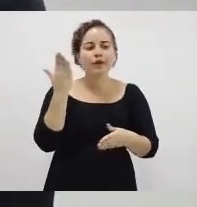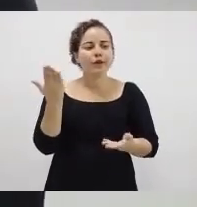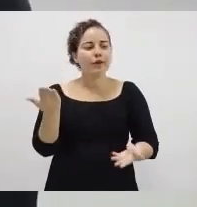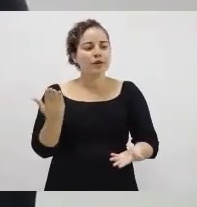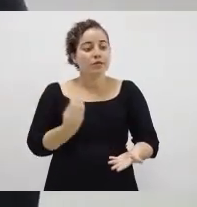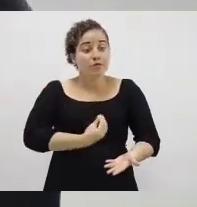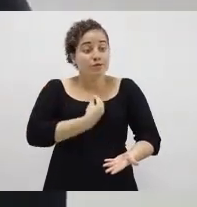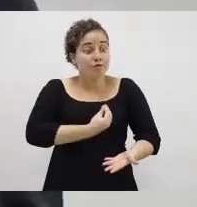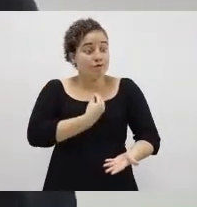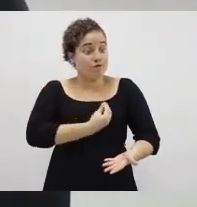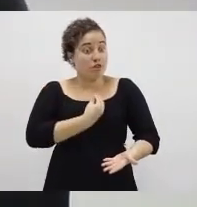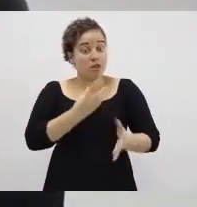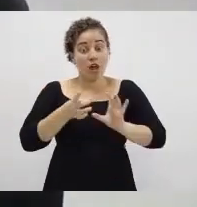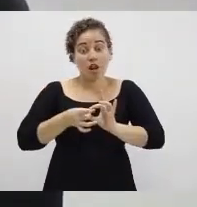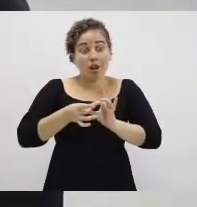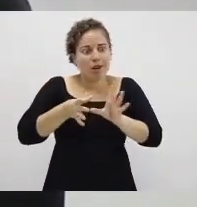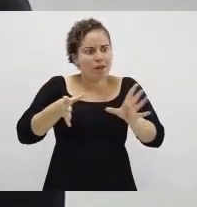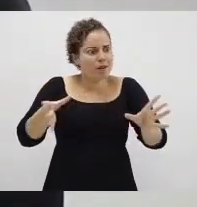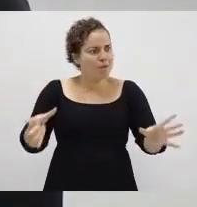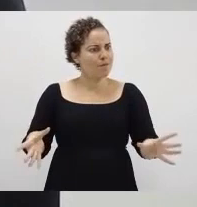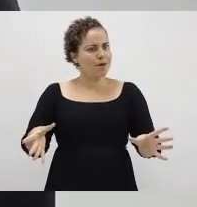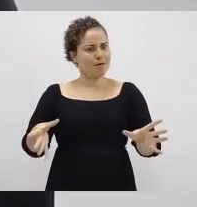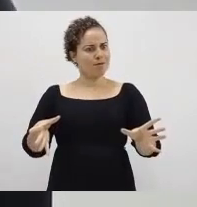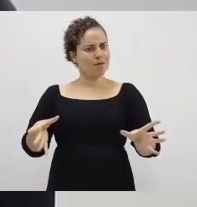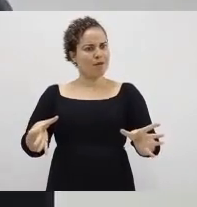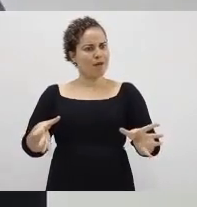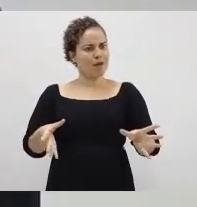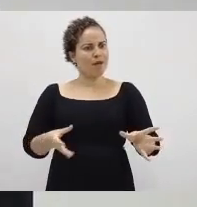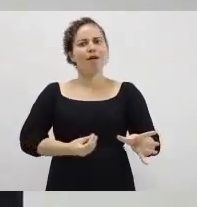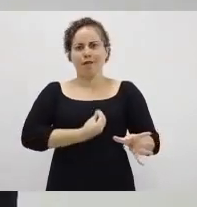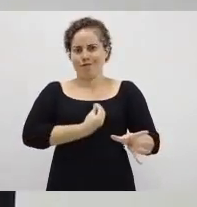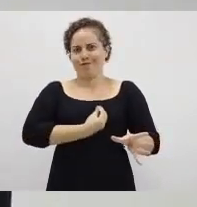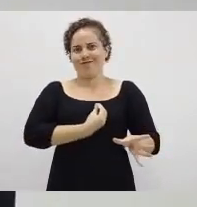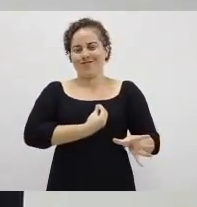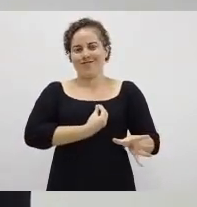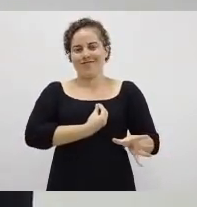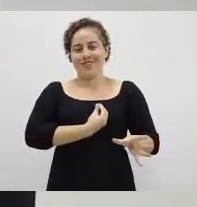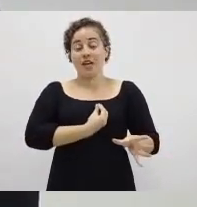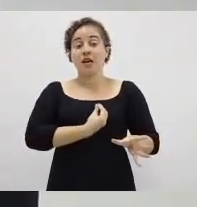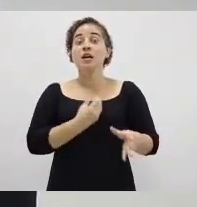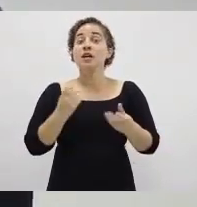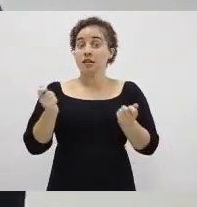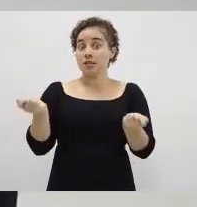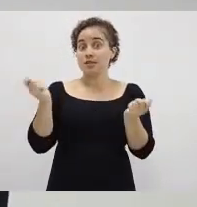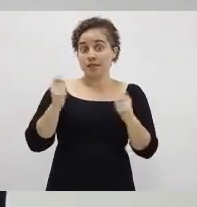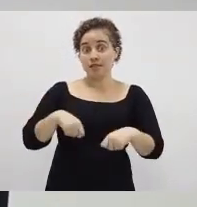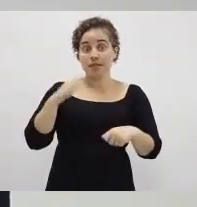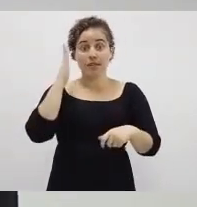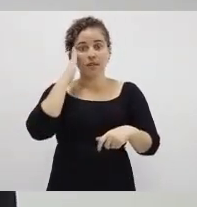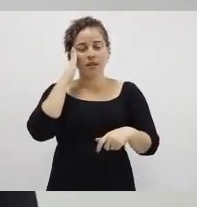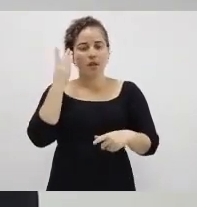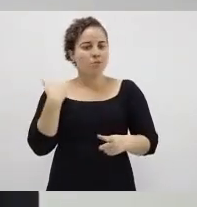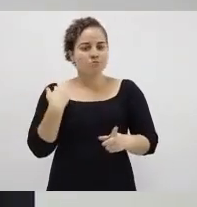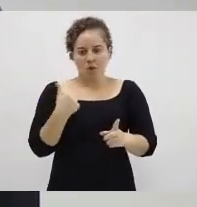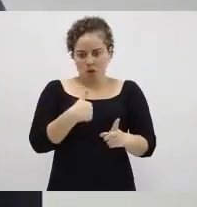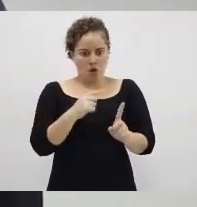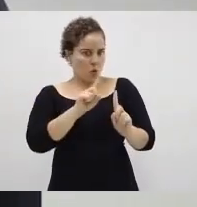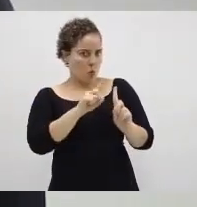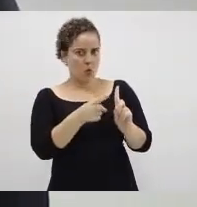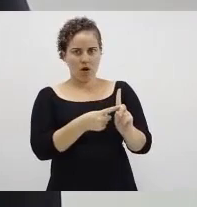ambiente democrático, num ambiente não abusivo. Então, eu tenho certeza, por exemplo, que se eu ficar grávida, o